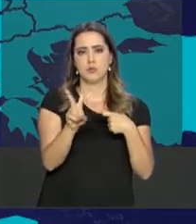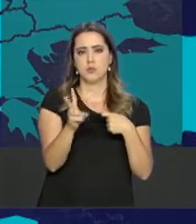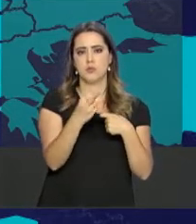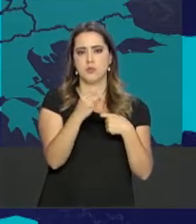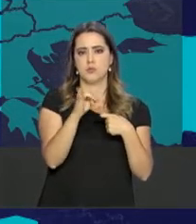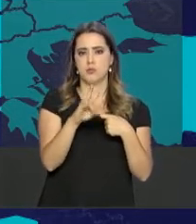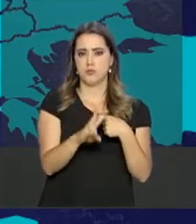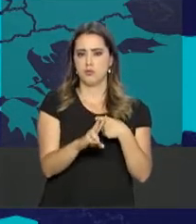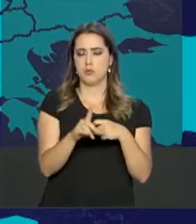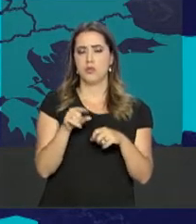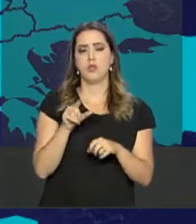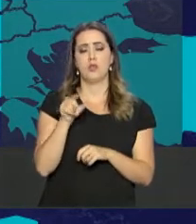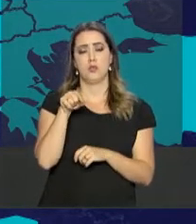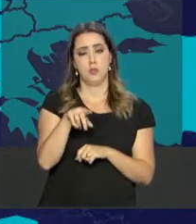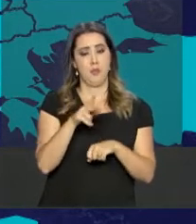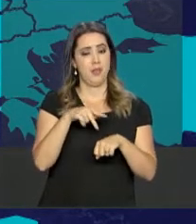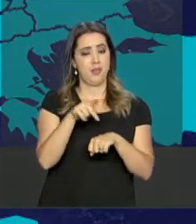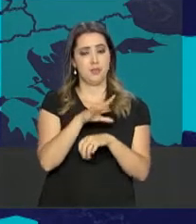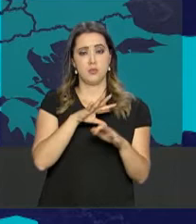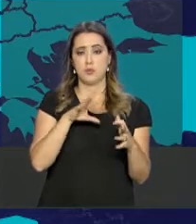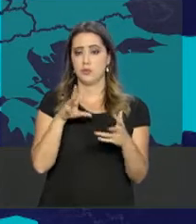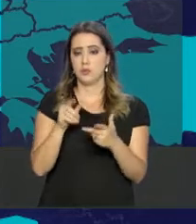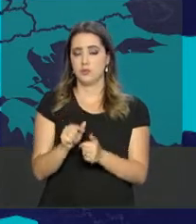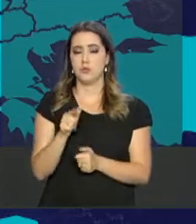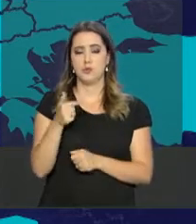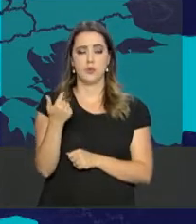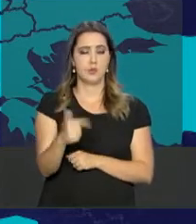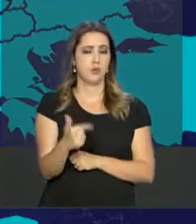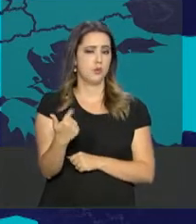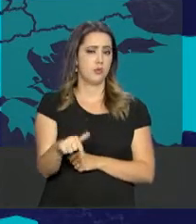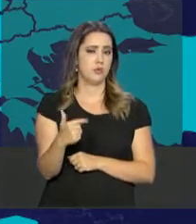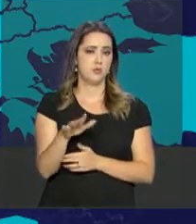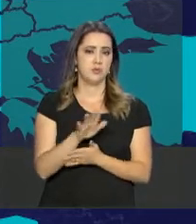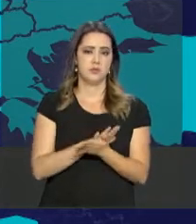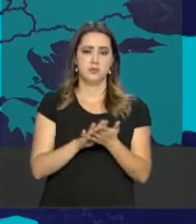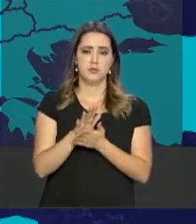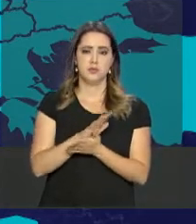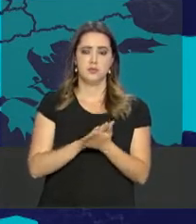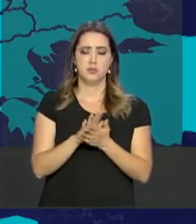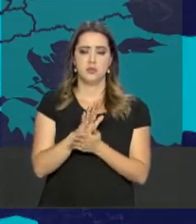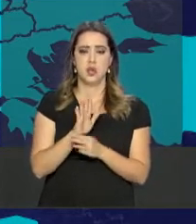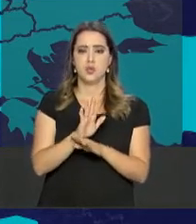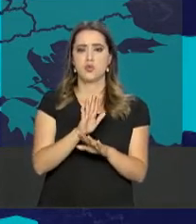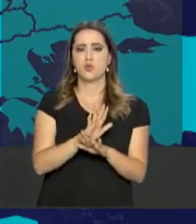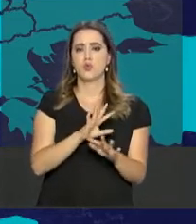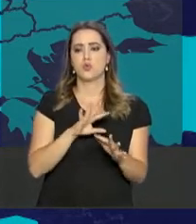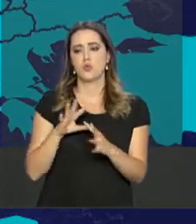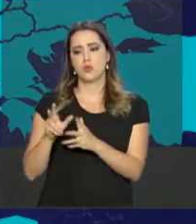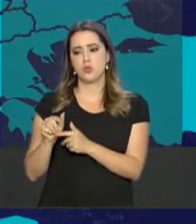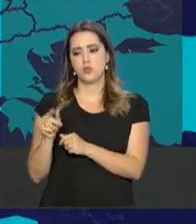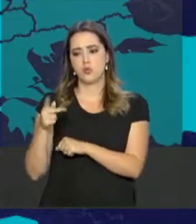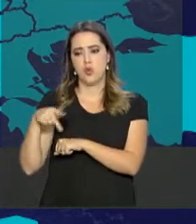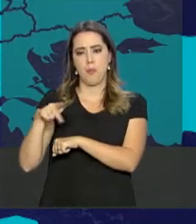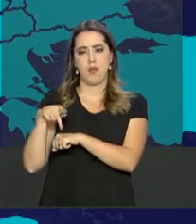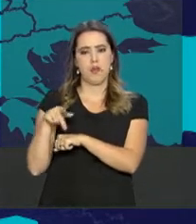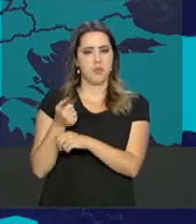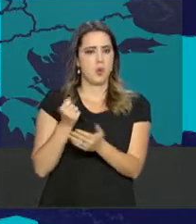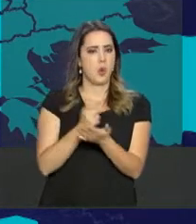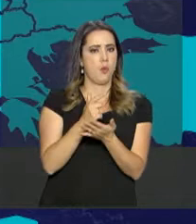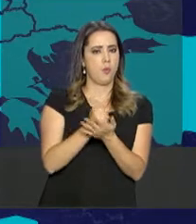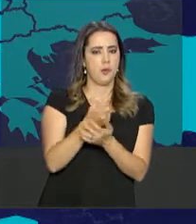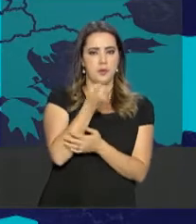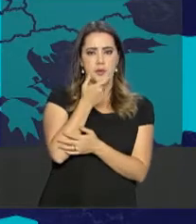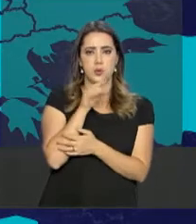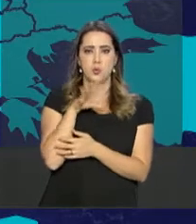estamos um dos poucos países do mundo que não tem nenhuma ajuda internacional para encontrar medicação